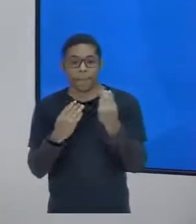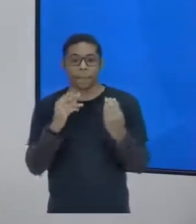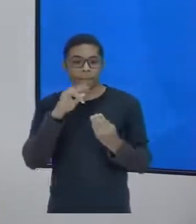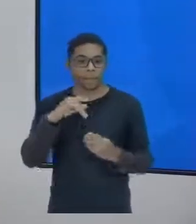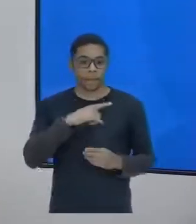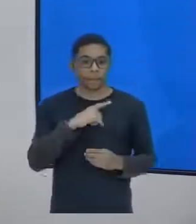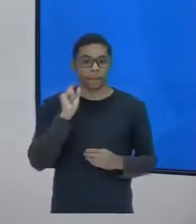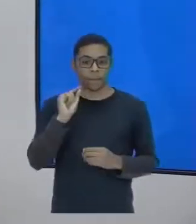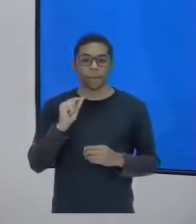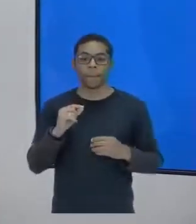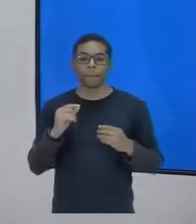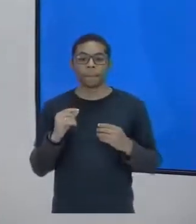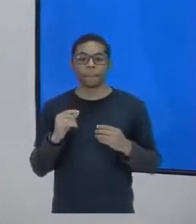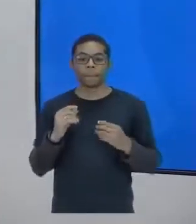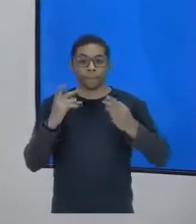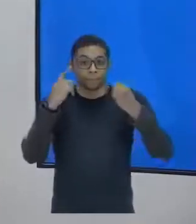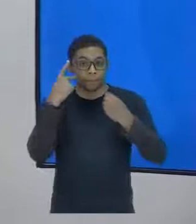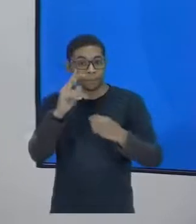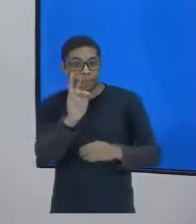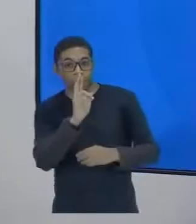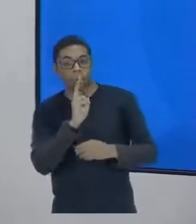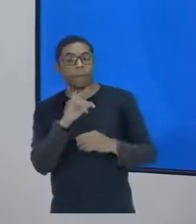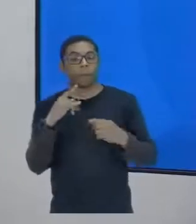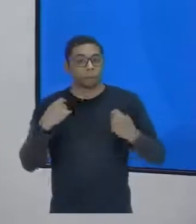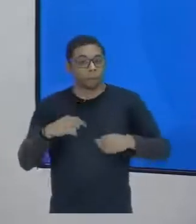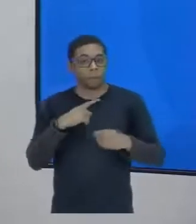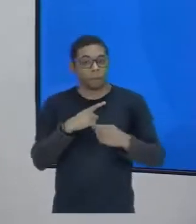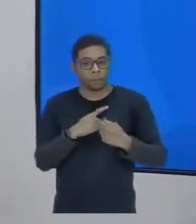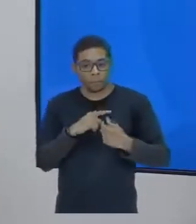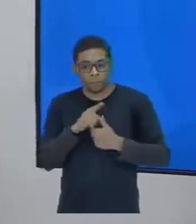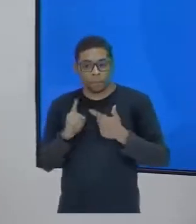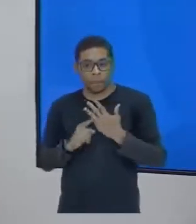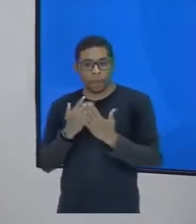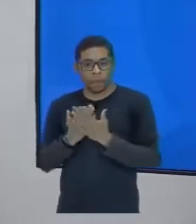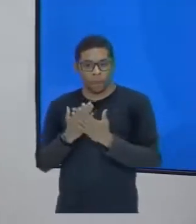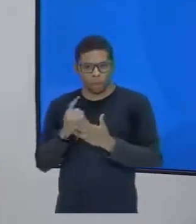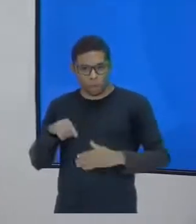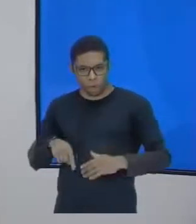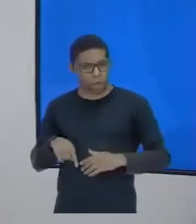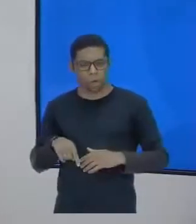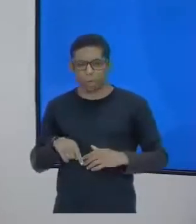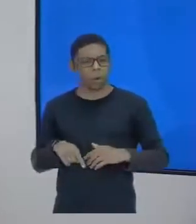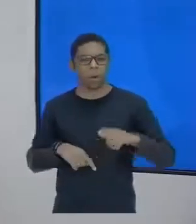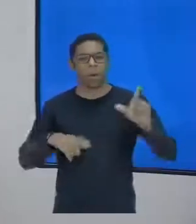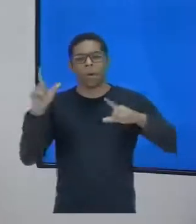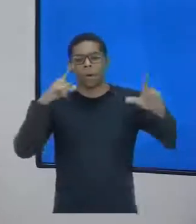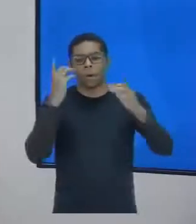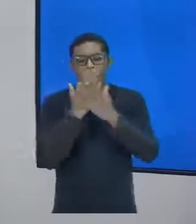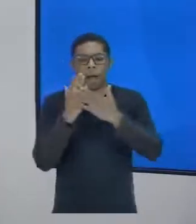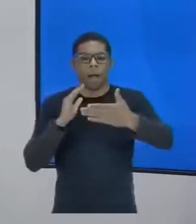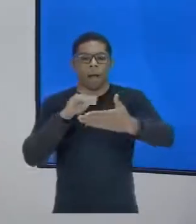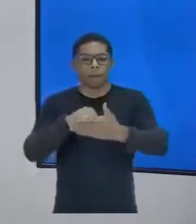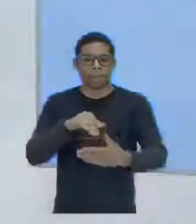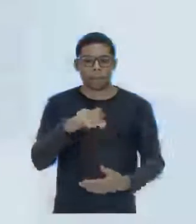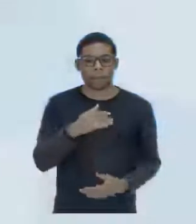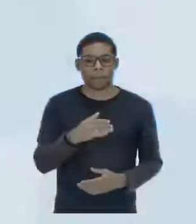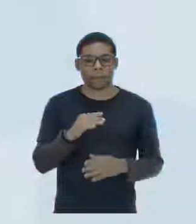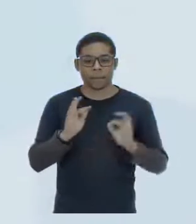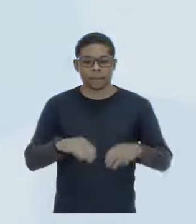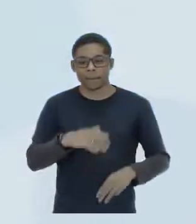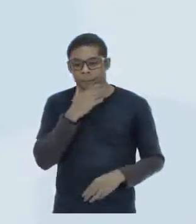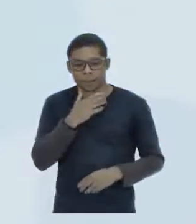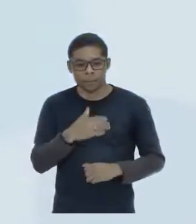vai ter muito da sua resposta, vai ter que ter aqui nas nossas aulas, não só na de hoje, nas outras tantas até o final do ano. A pergunta é essa que está na